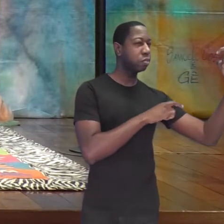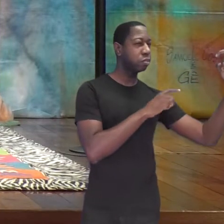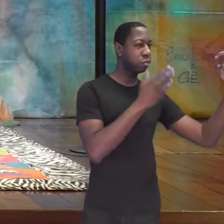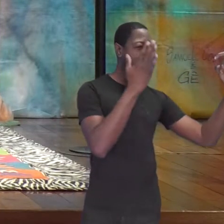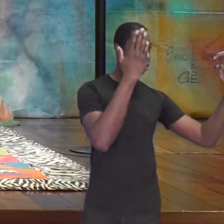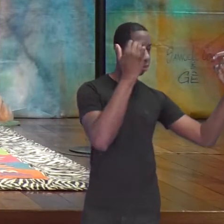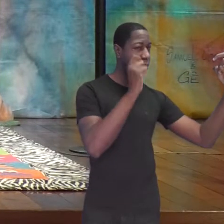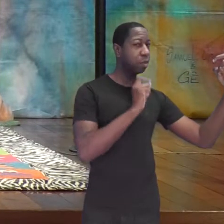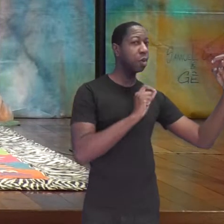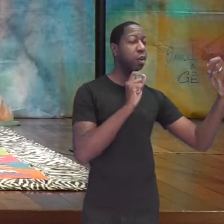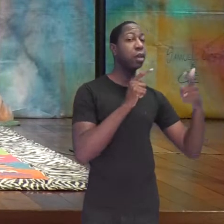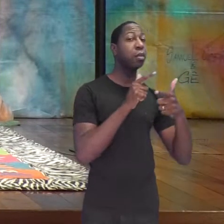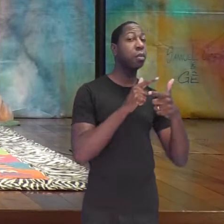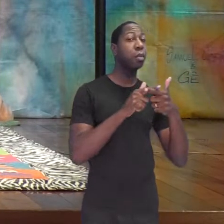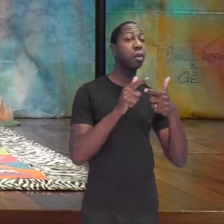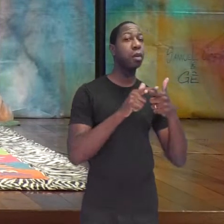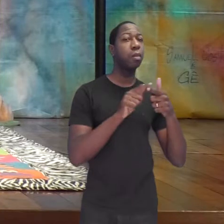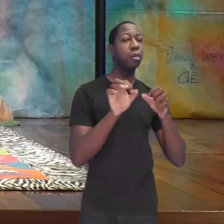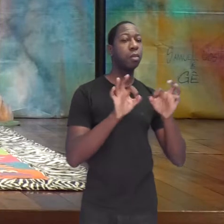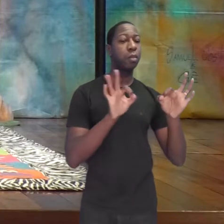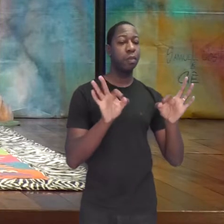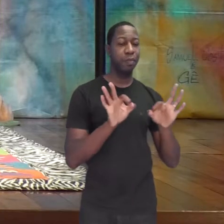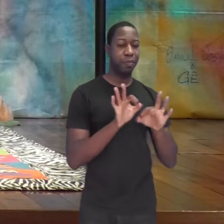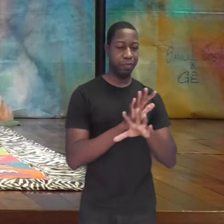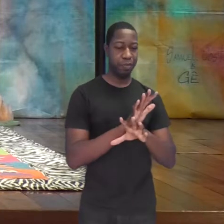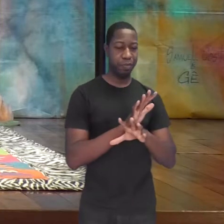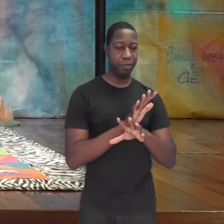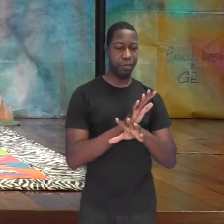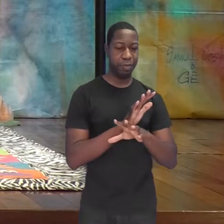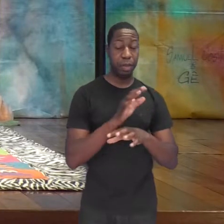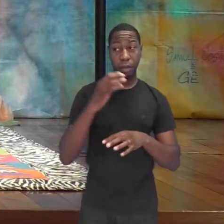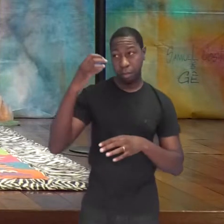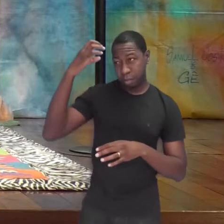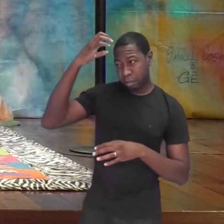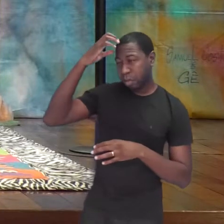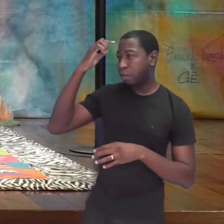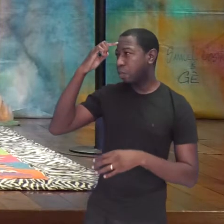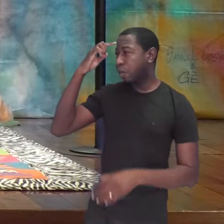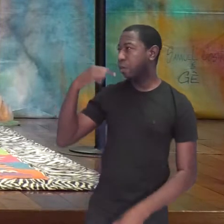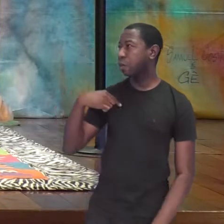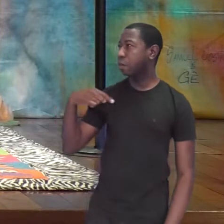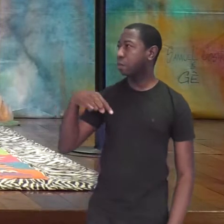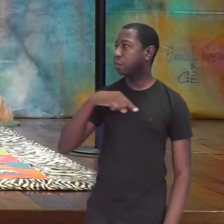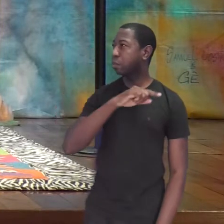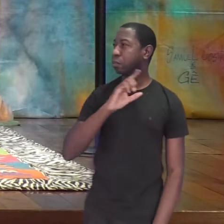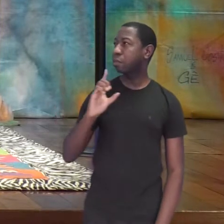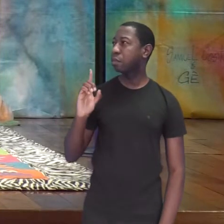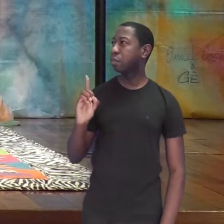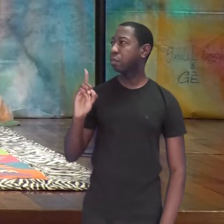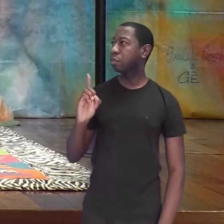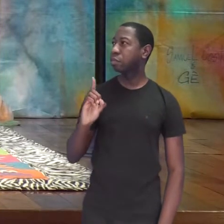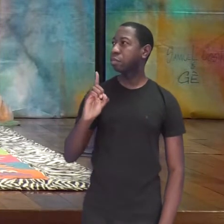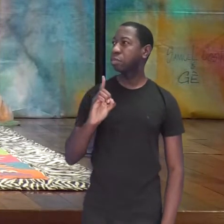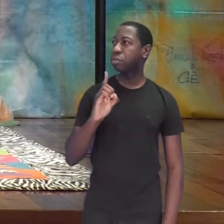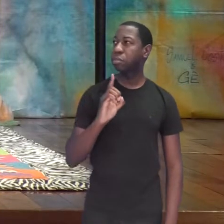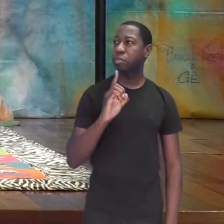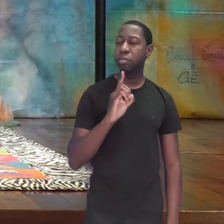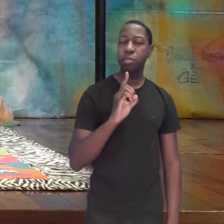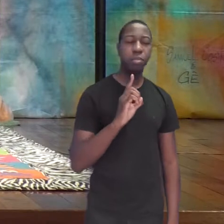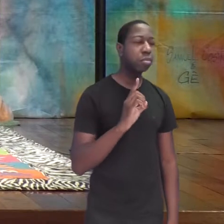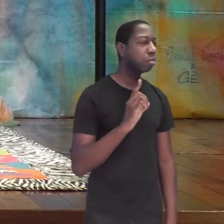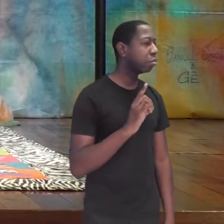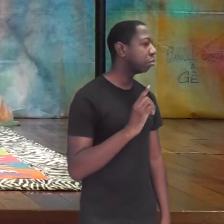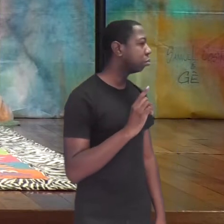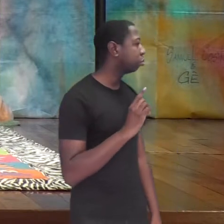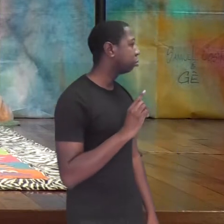reizinho, decidido, pôs-se a caminho do reino vizinho. Deu uma última olhada pra